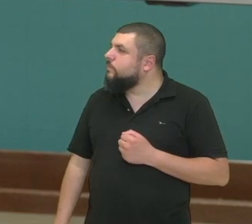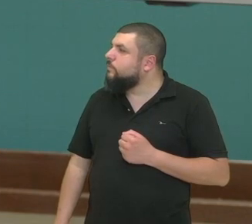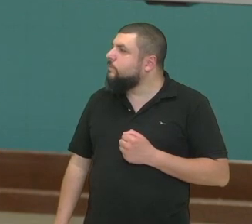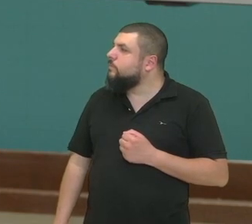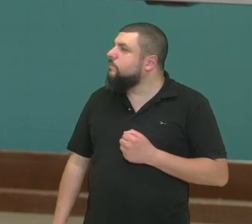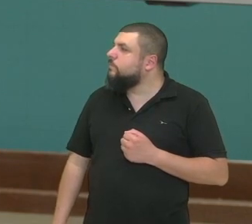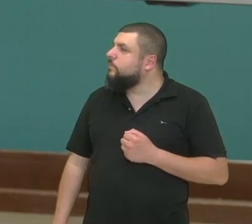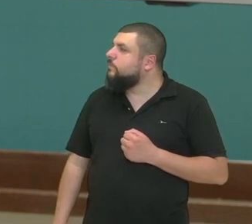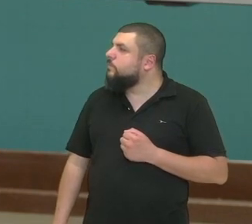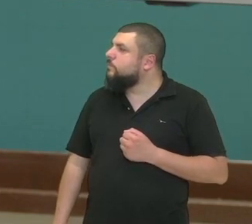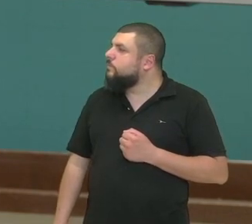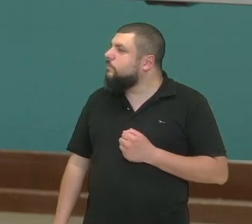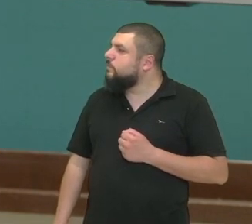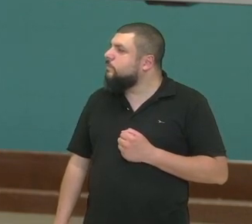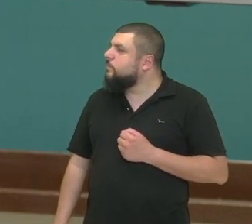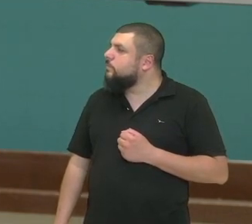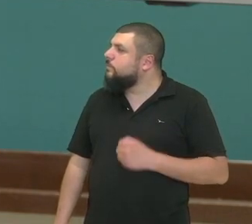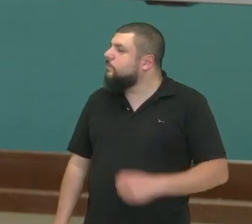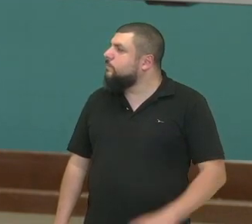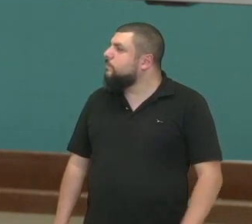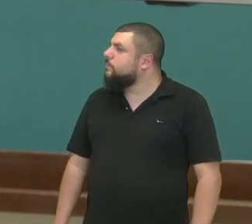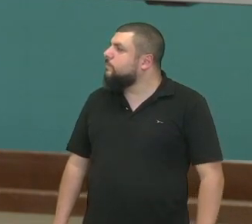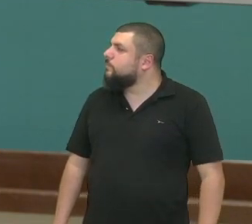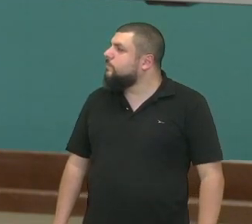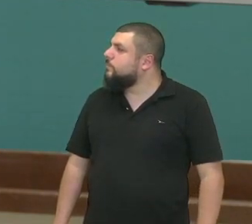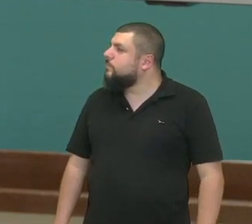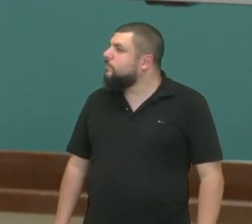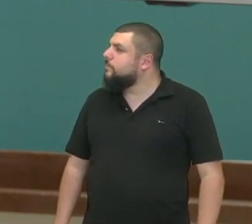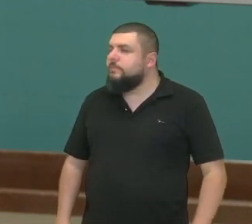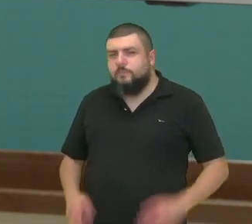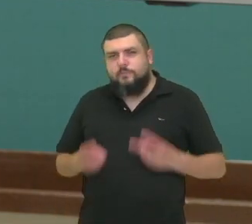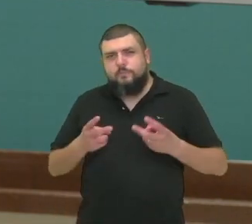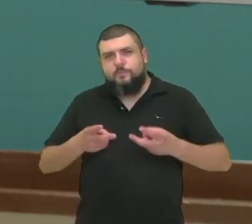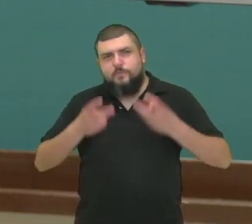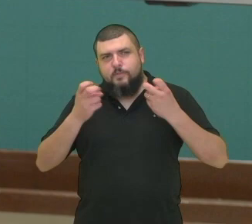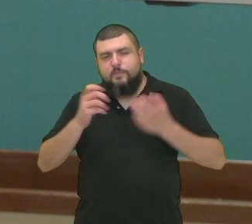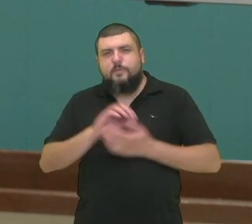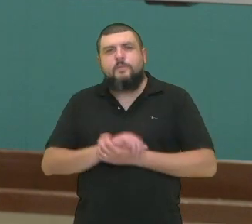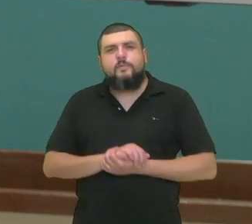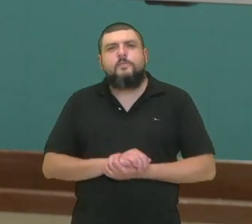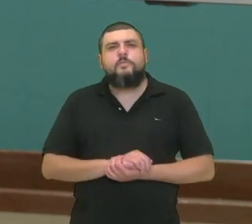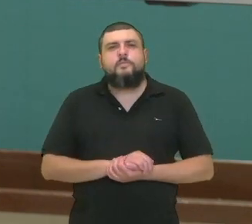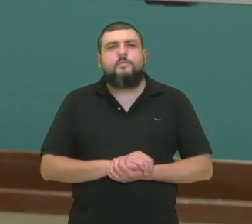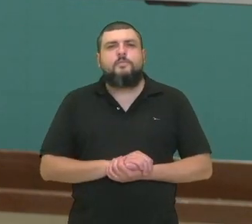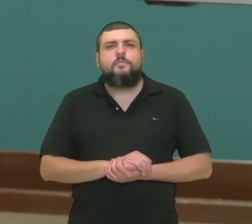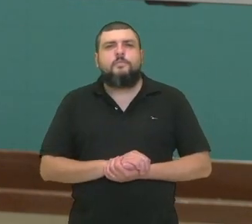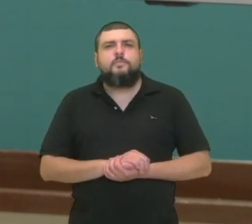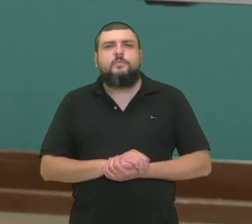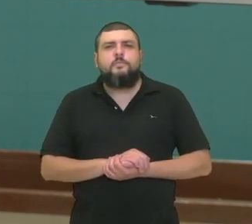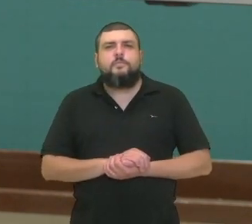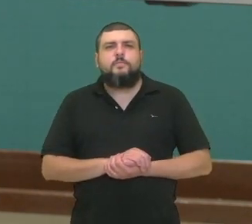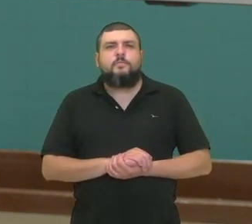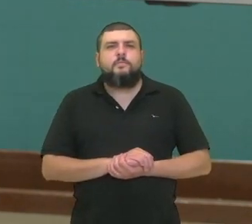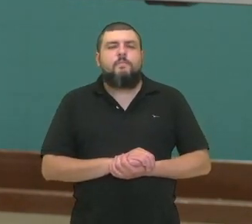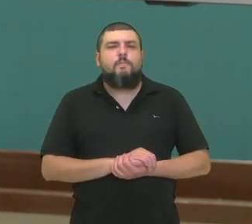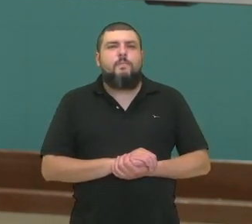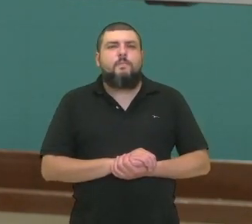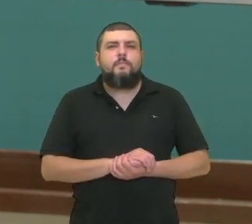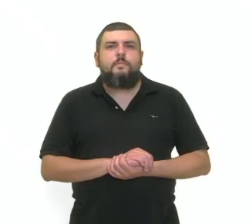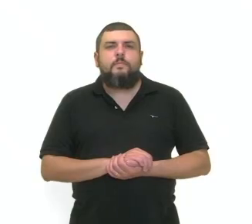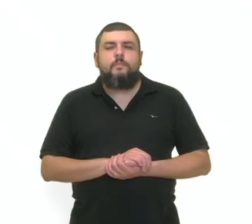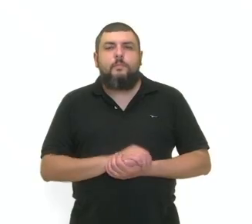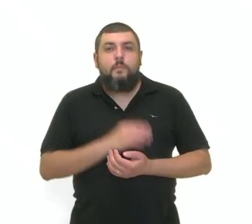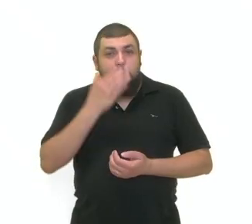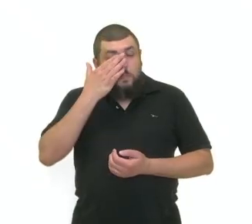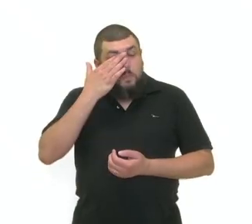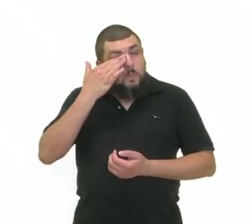ter 2 mais 4i, representação com a parte imaginária. Veja a equação de